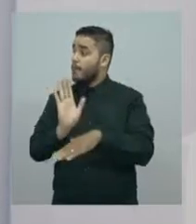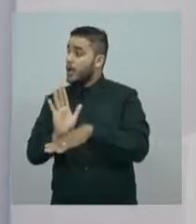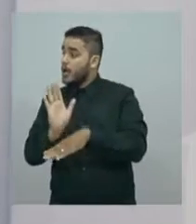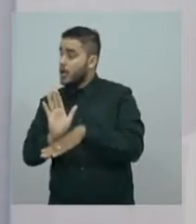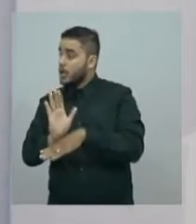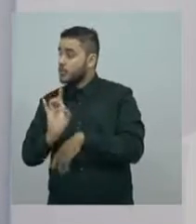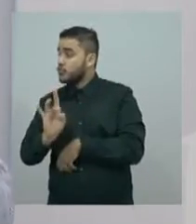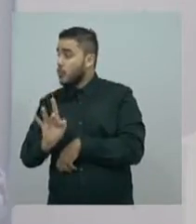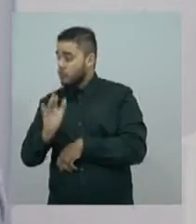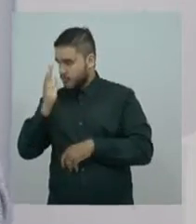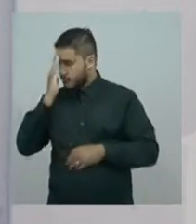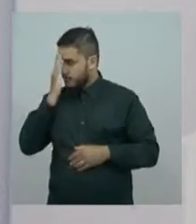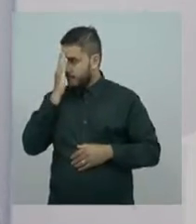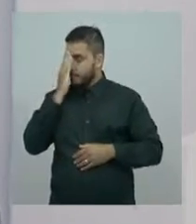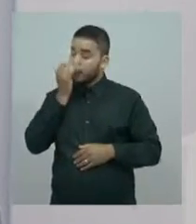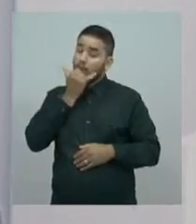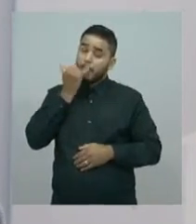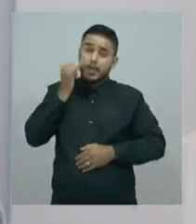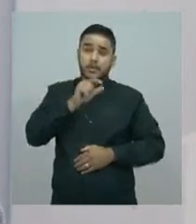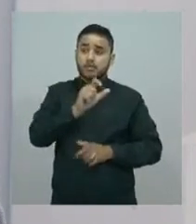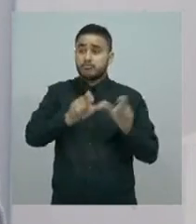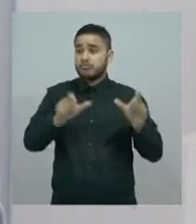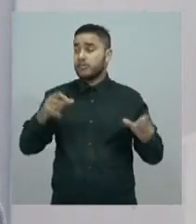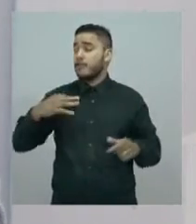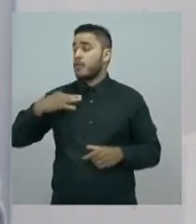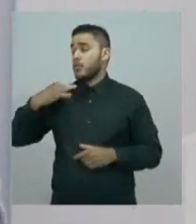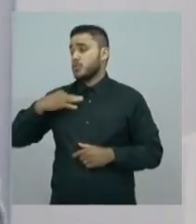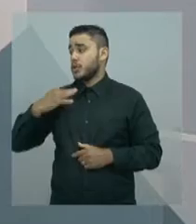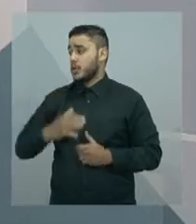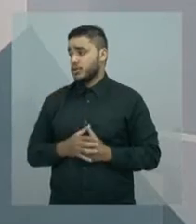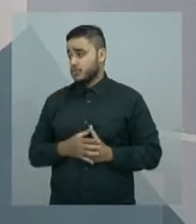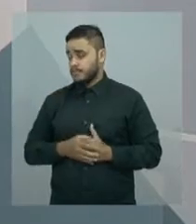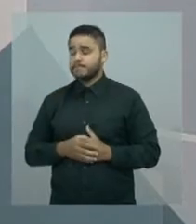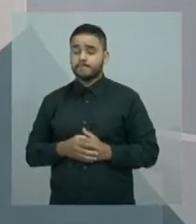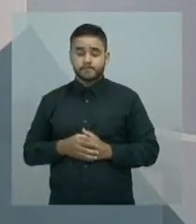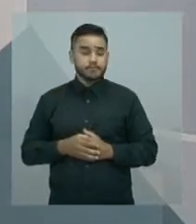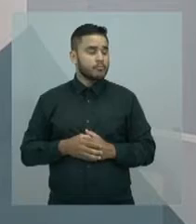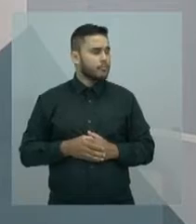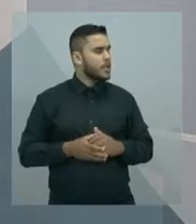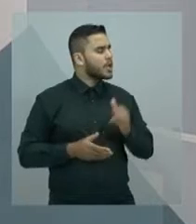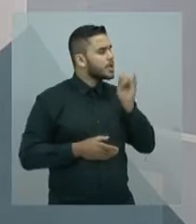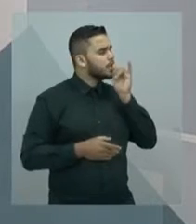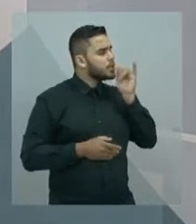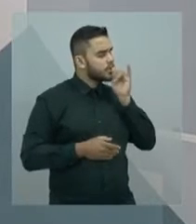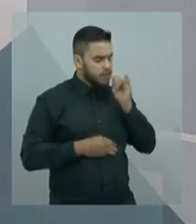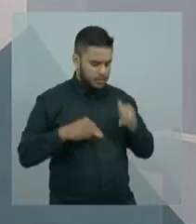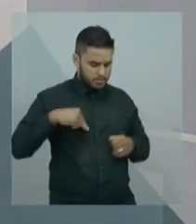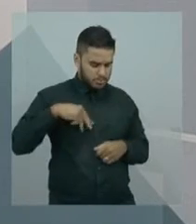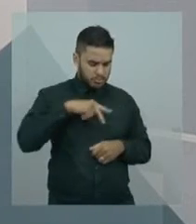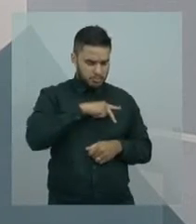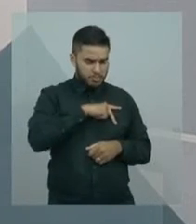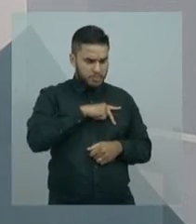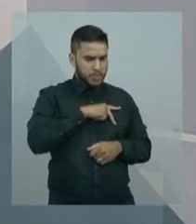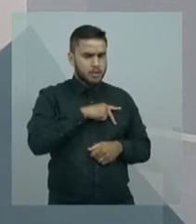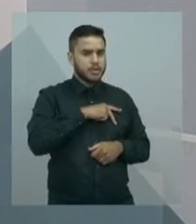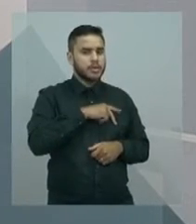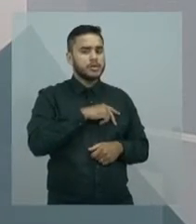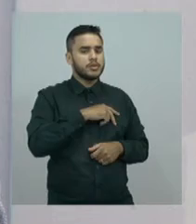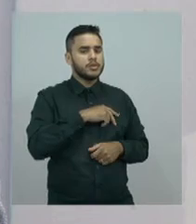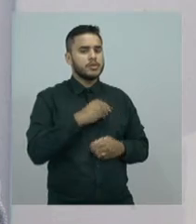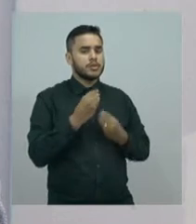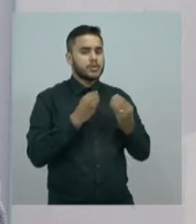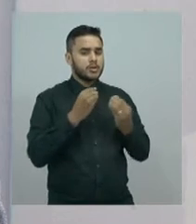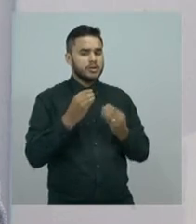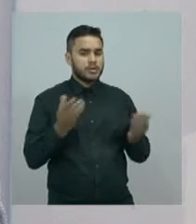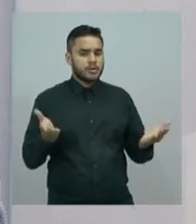das possibilidades de cada mediador. E qual a avaliação que o Ministério Público faz da questão